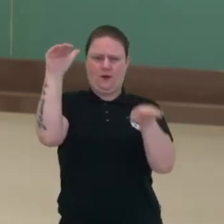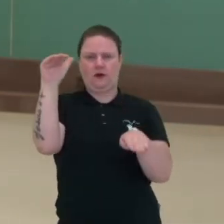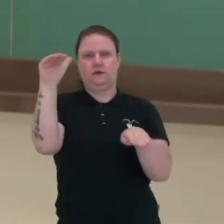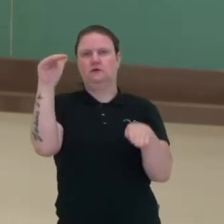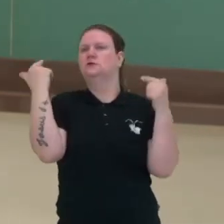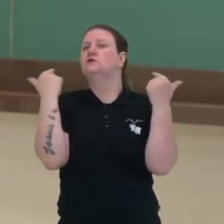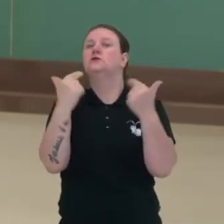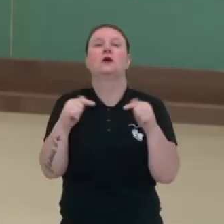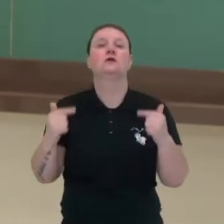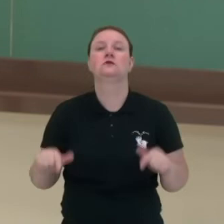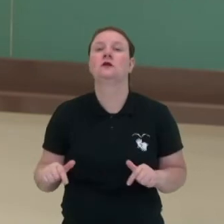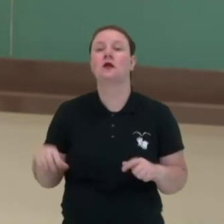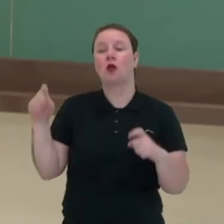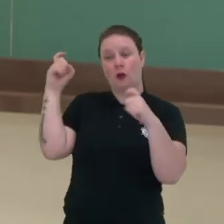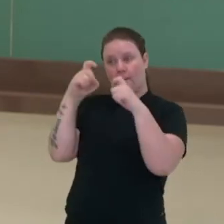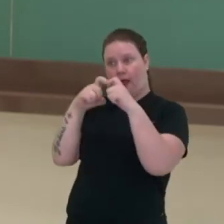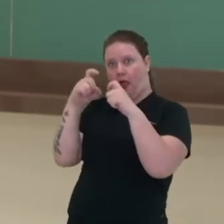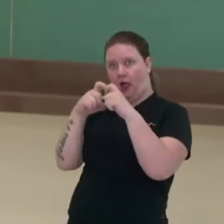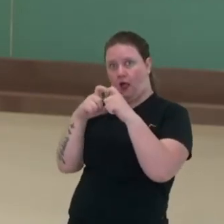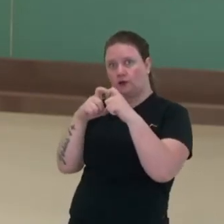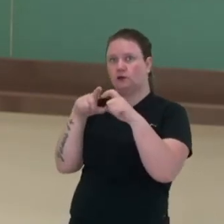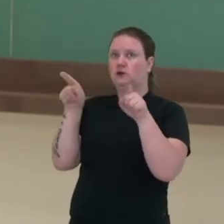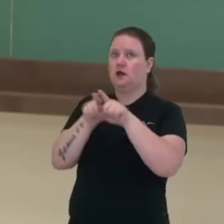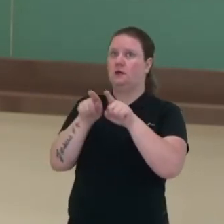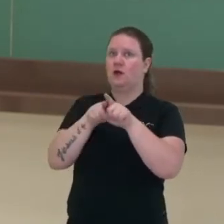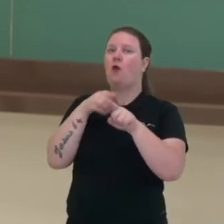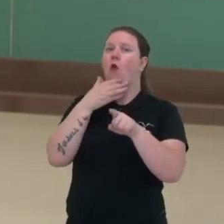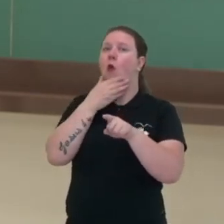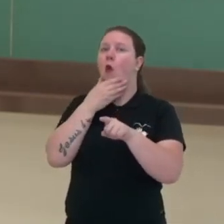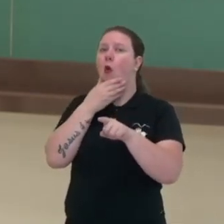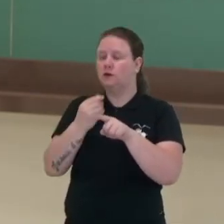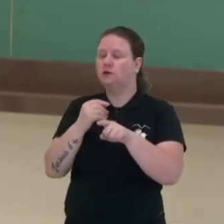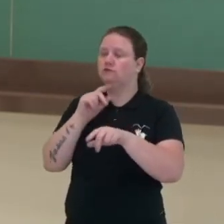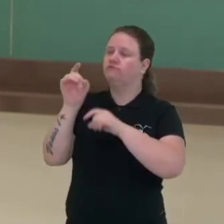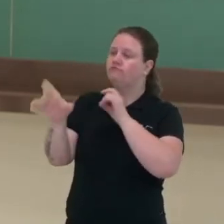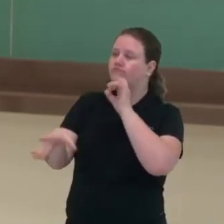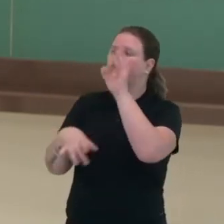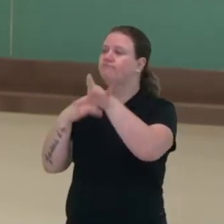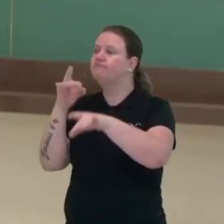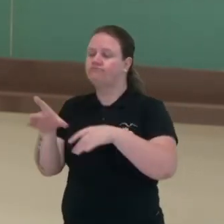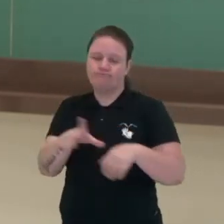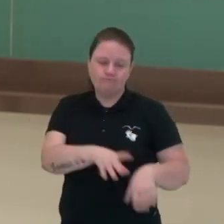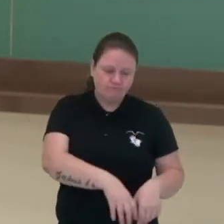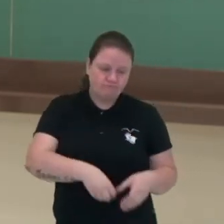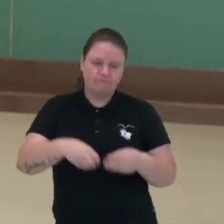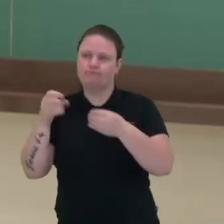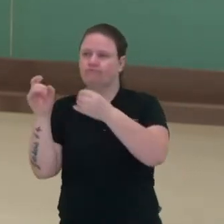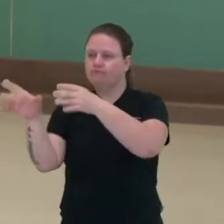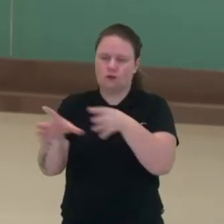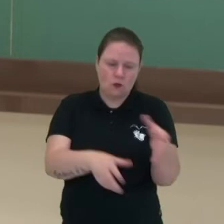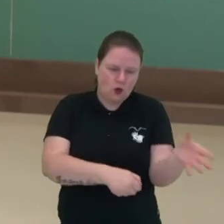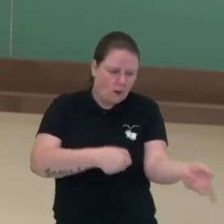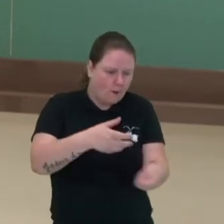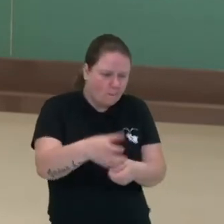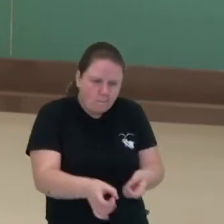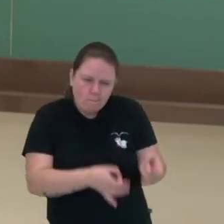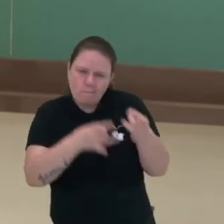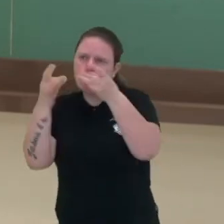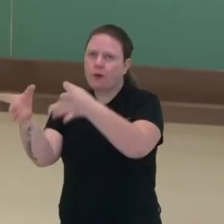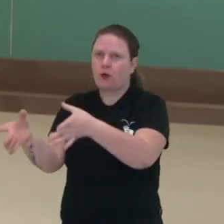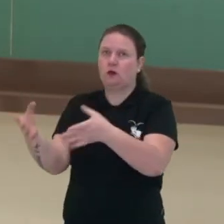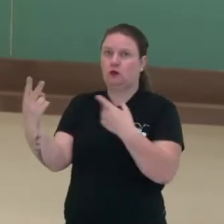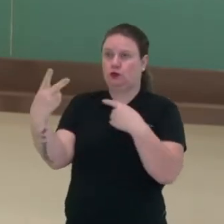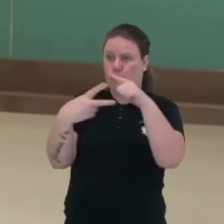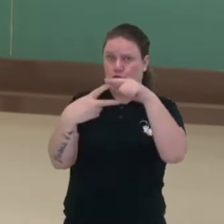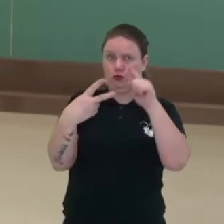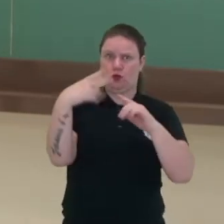tanto o doutor quanto o gari. São duas profissões que são igualmente necessárias. São duas profissões que deveriam